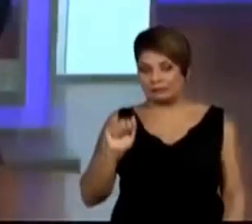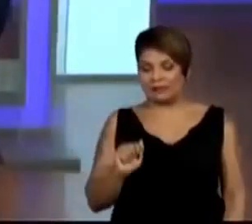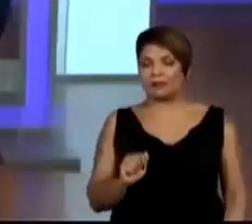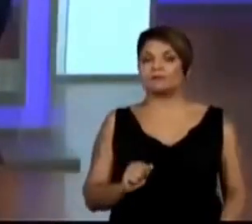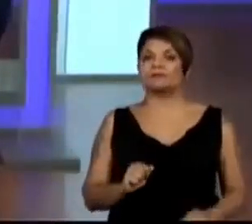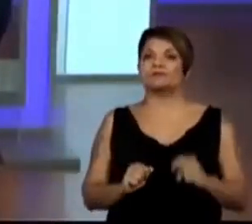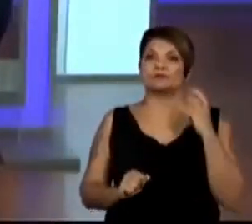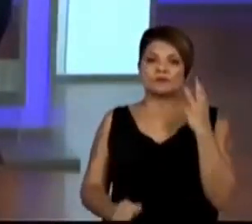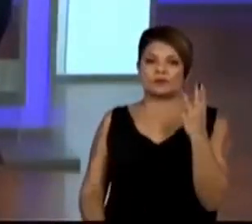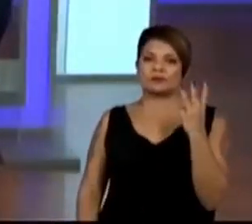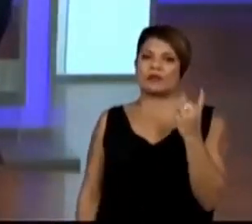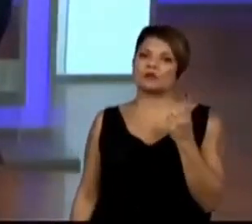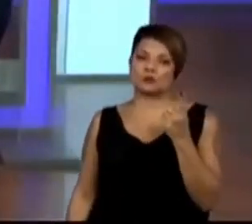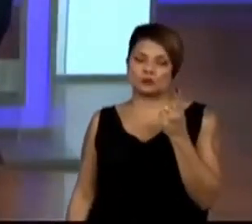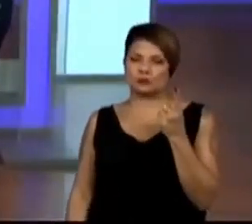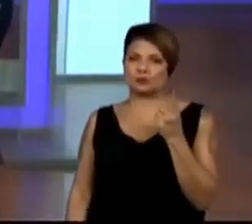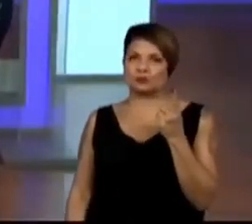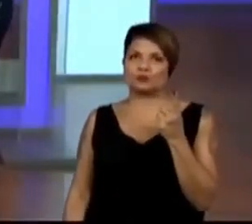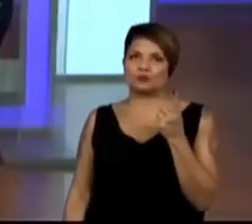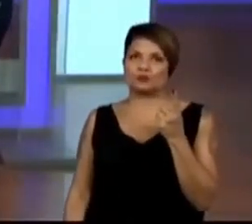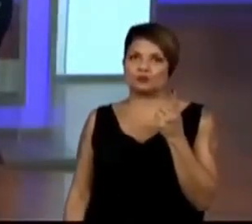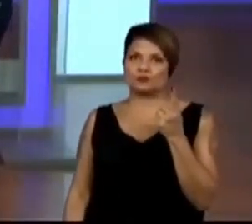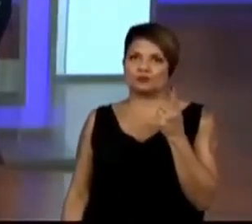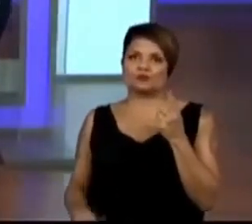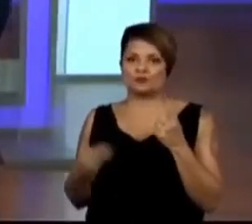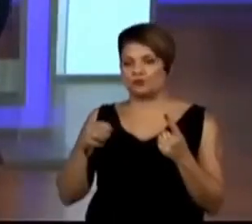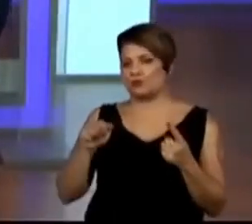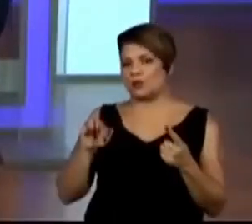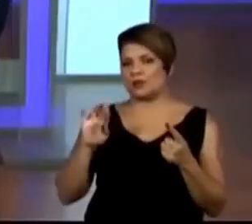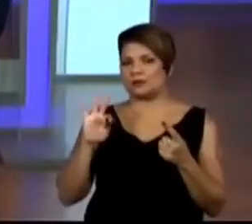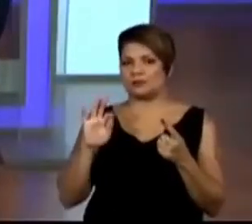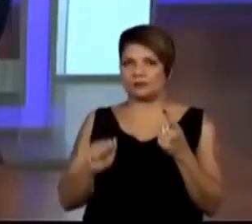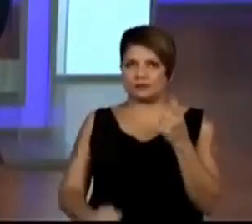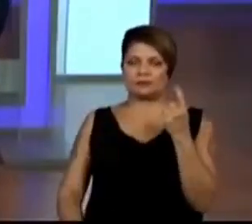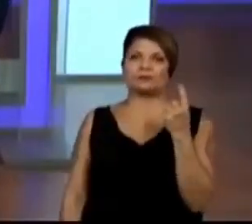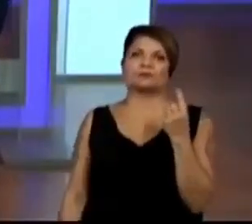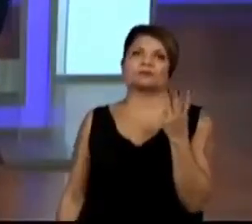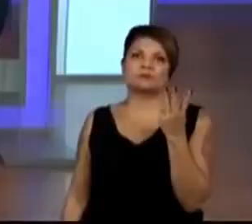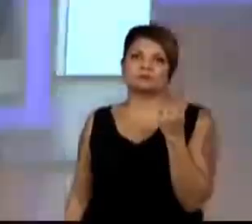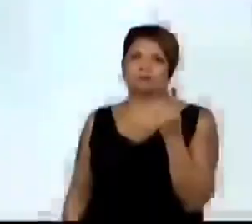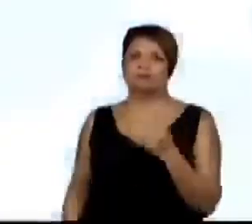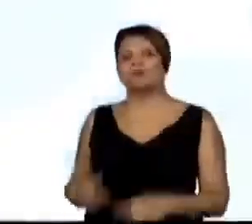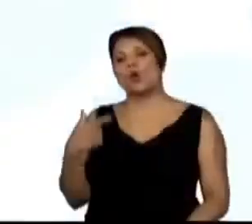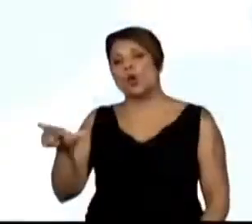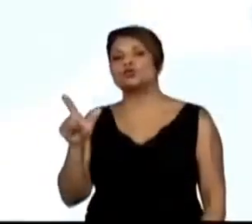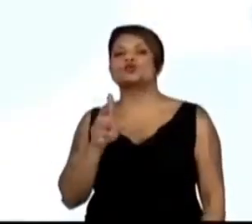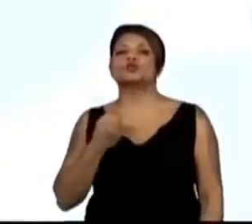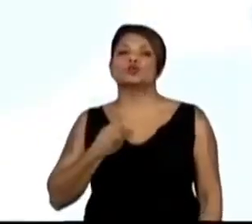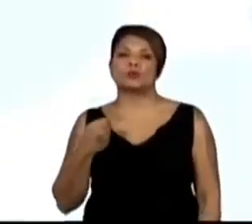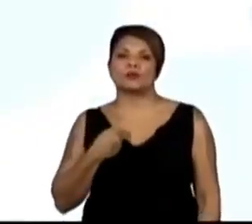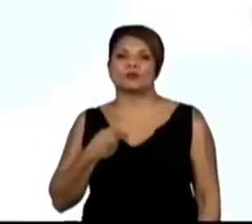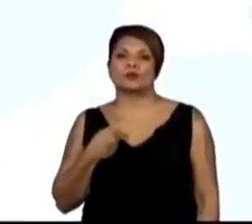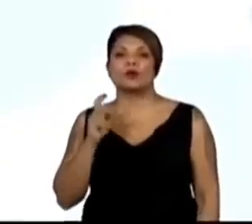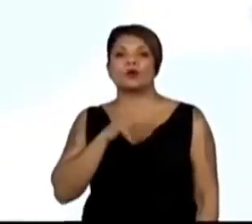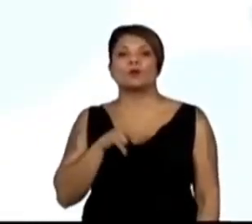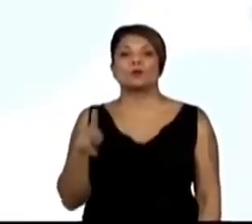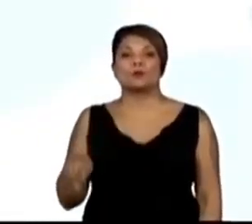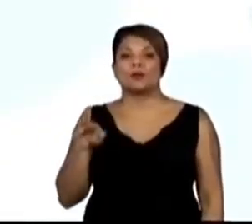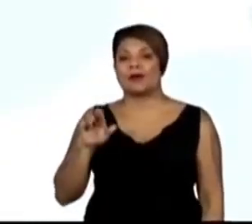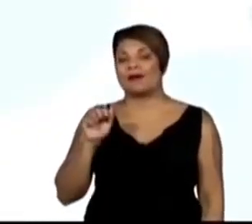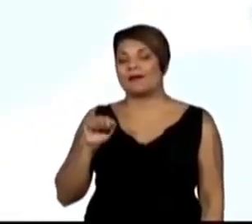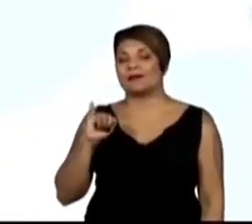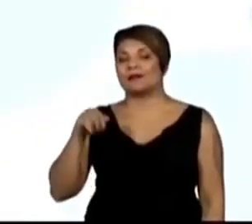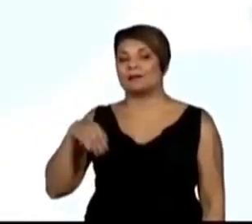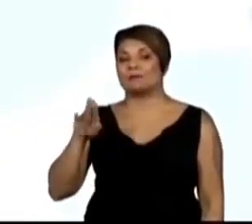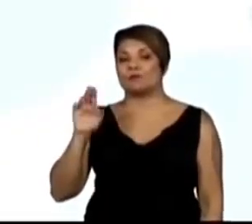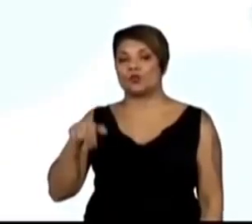sugeriu 31. Então, vamos lá. Marta Maria. 31. Eu preciso de mais um número. A professora